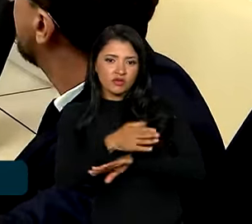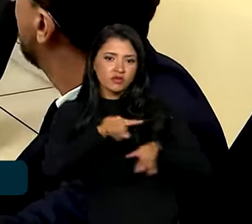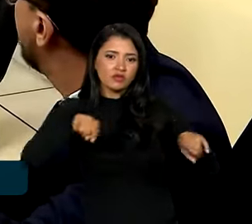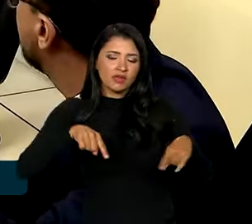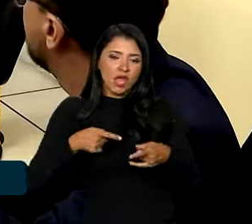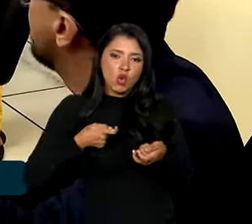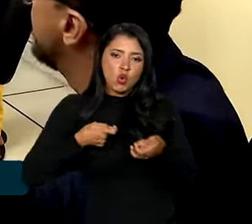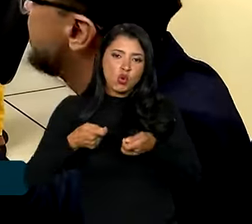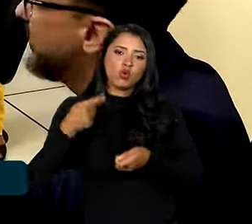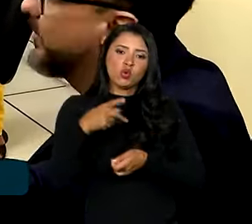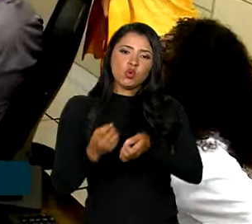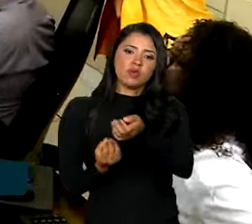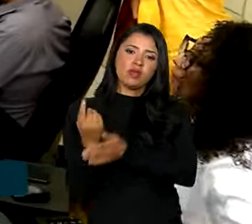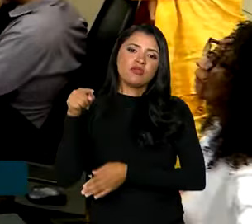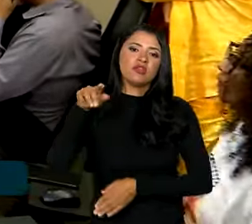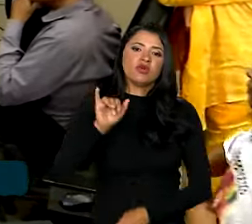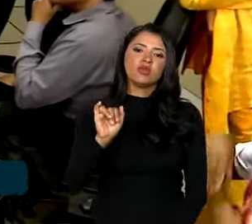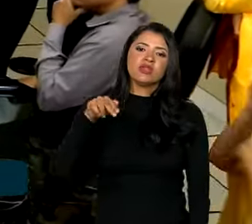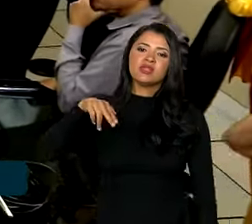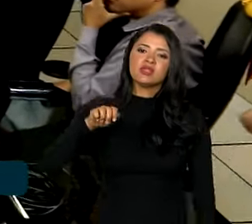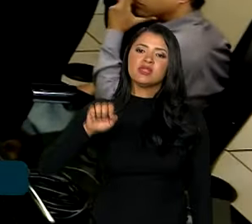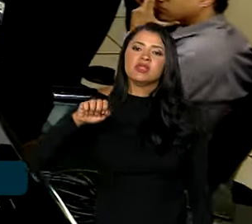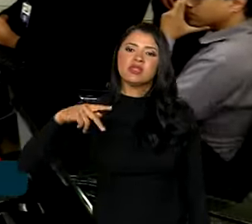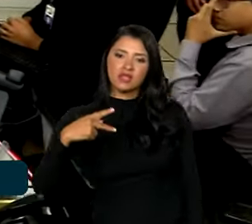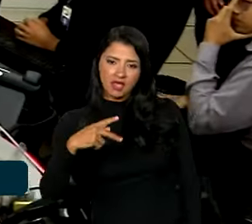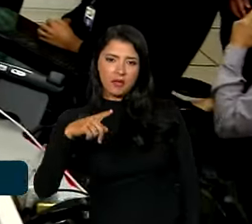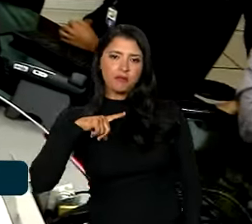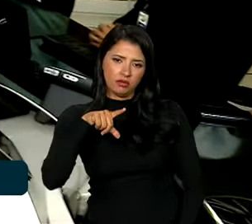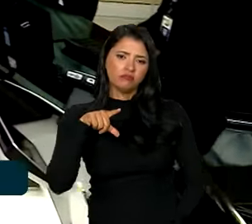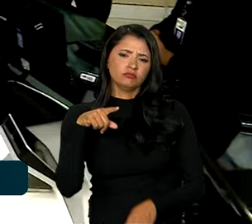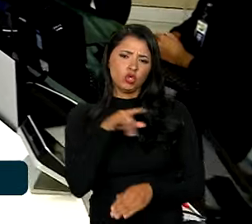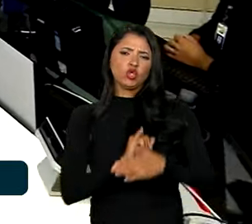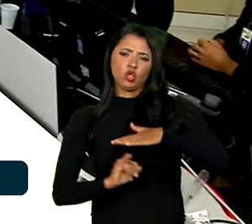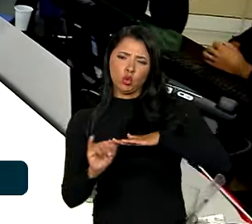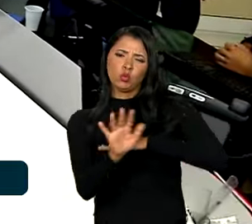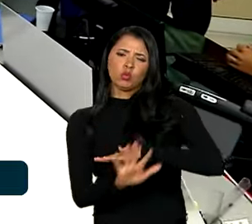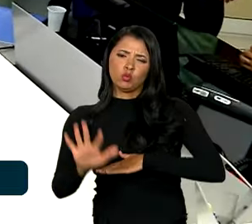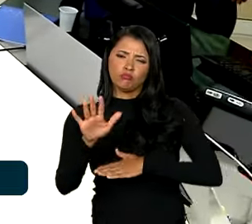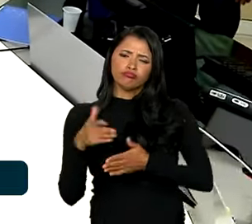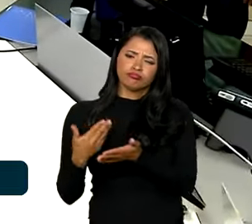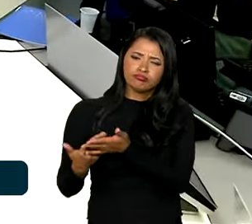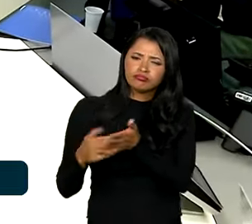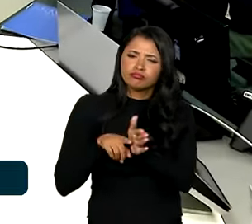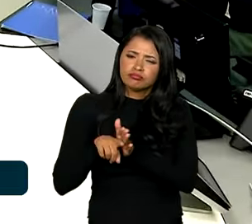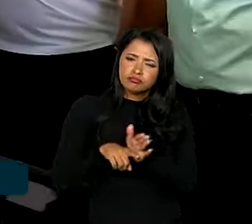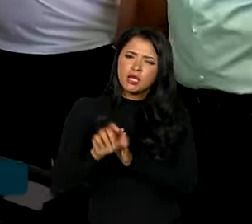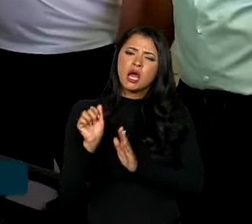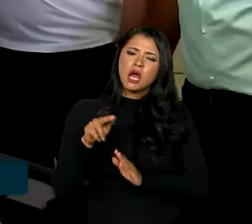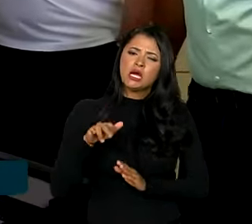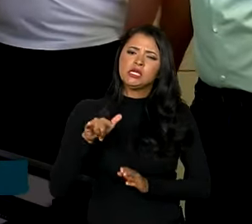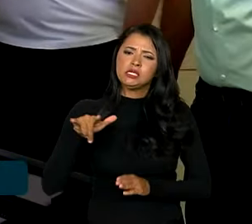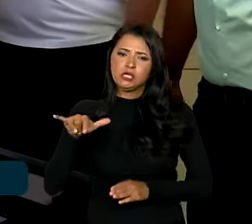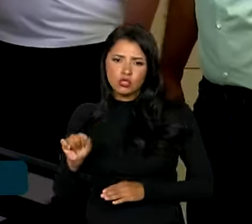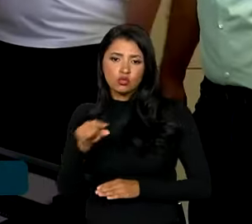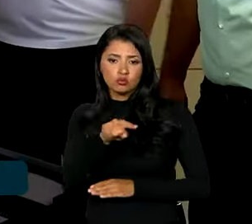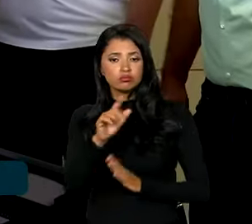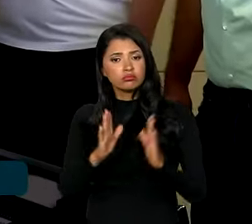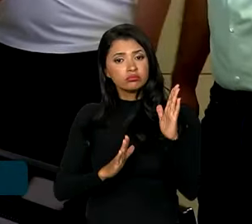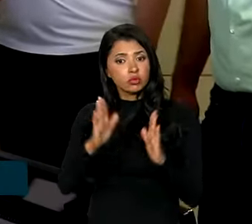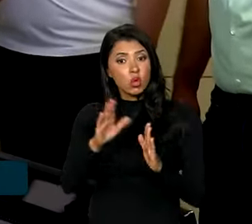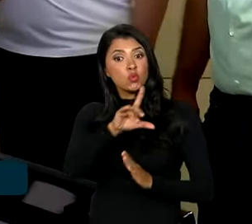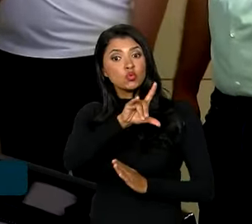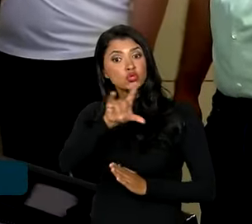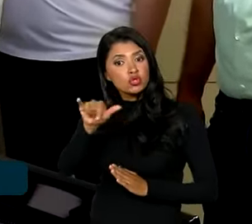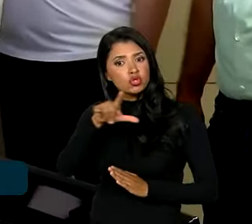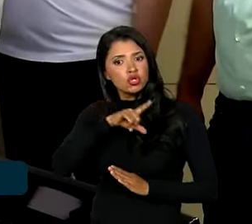controle instalada no Inep o Instituto Nacional de estudos e pesquisas educacionais ano Teixeira onde durante todo o